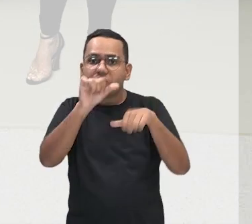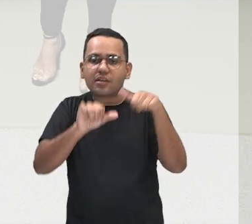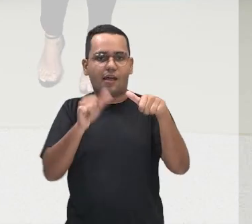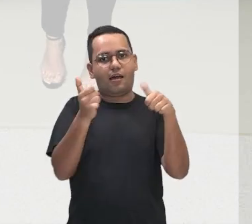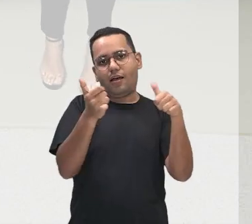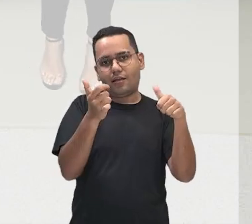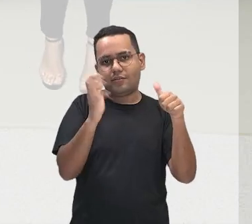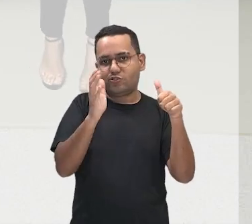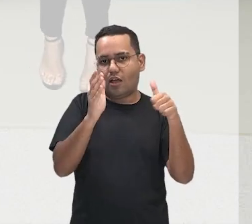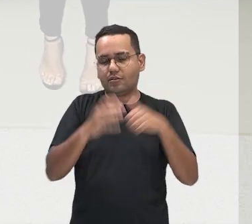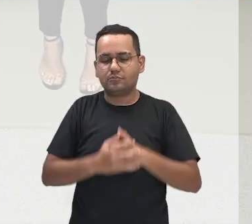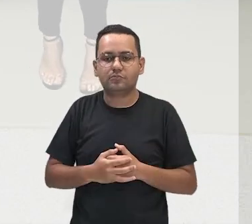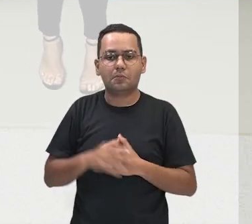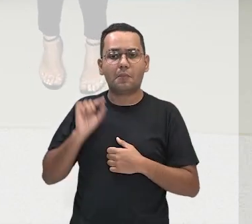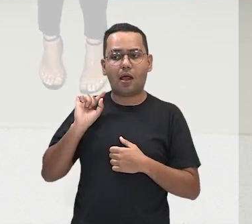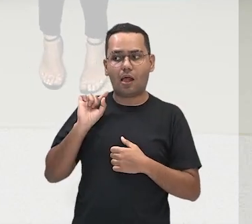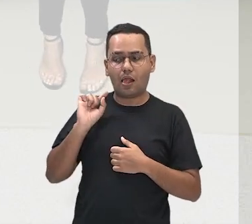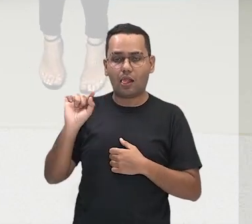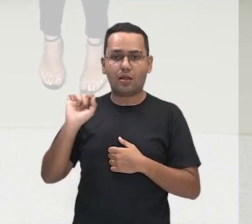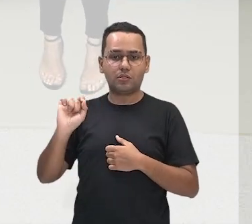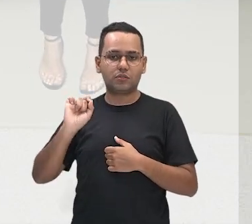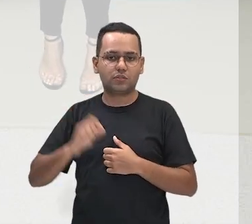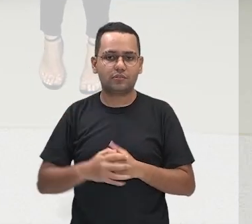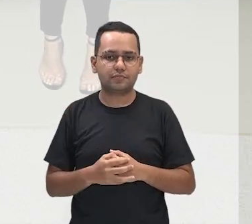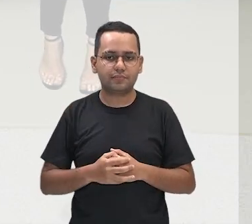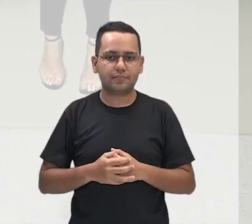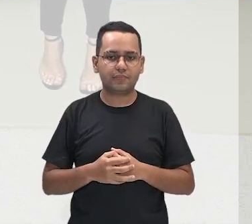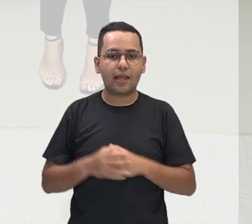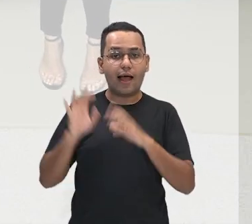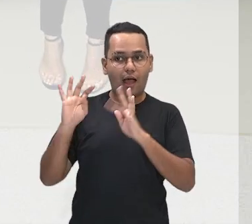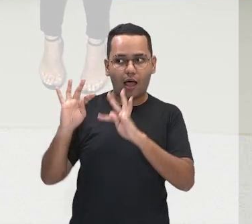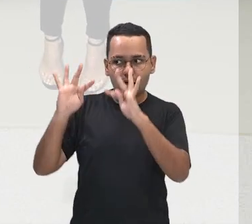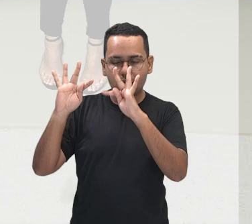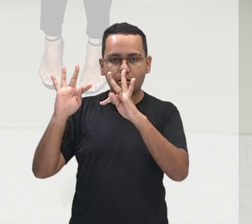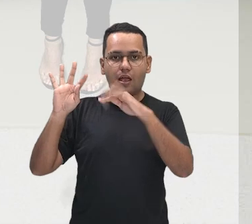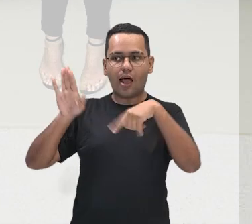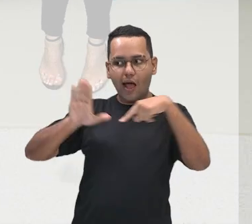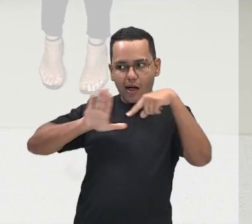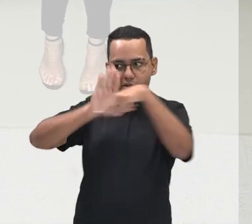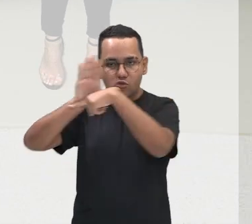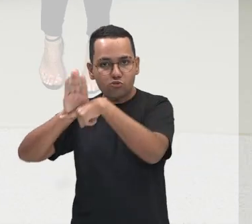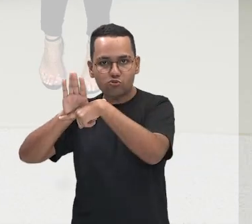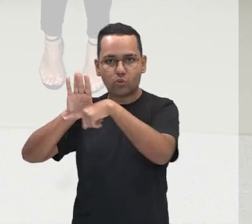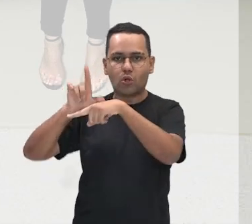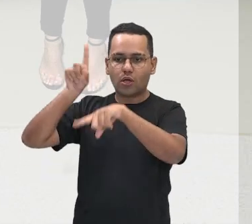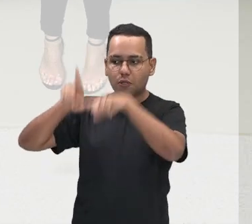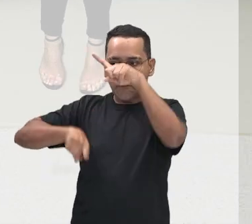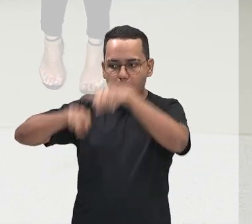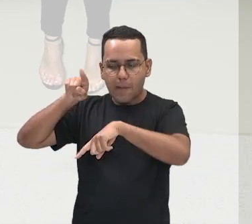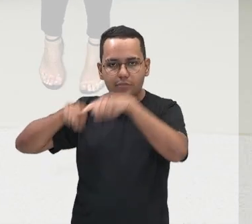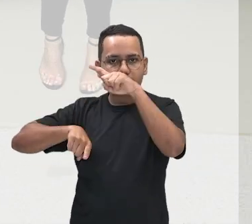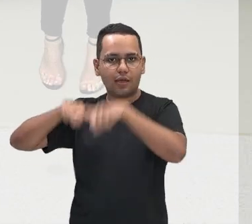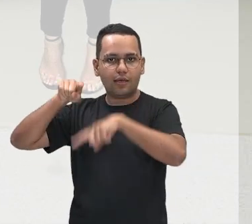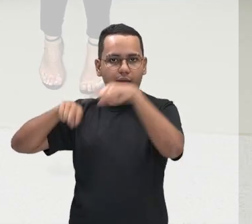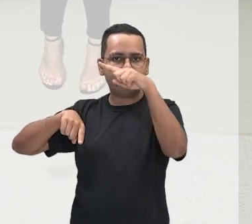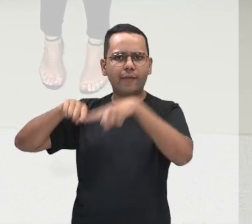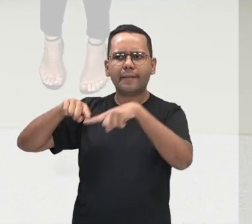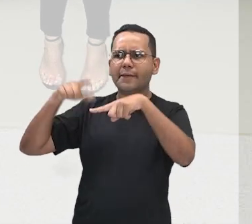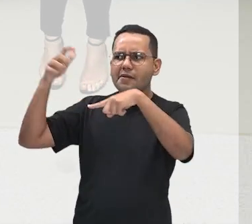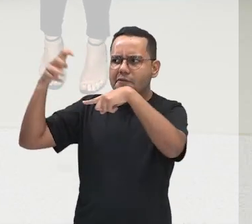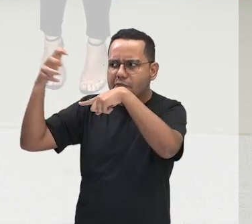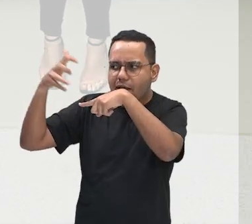dessa escultura que pudesse ficar, né, em exposição, passando por esses processos meteorológicos, sem